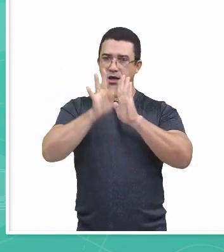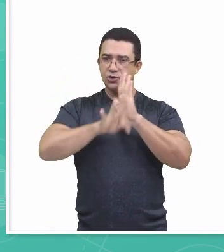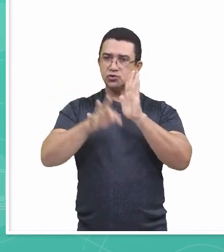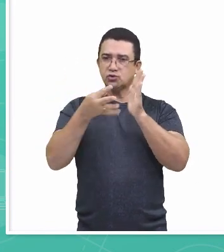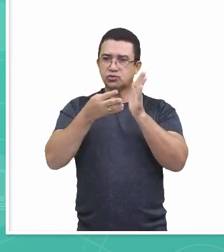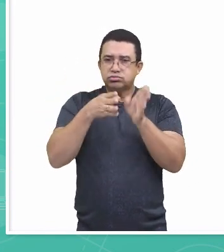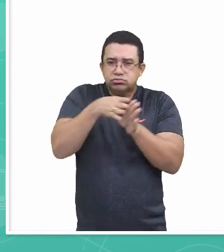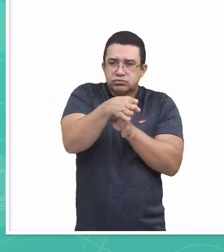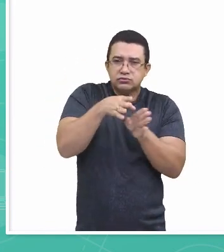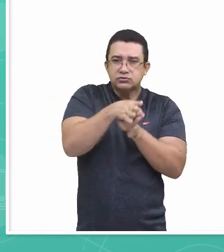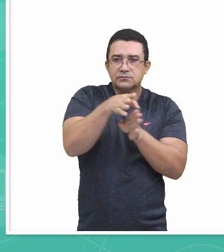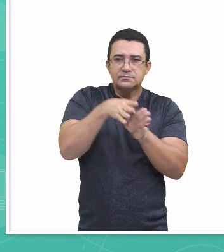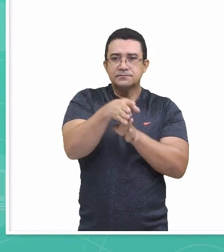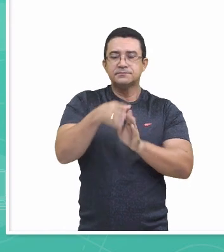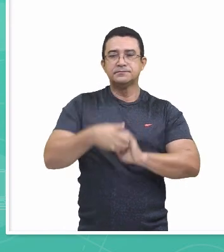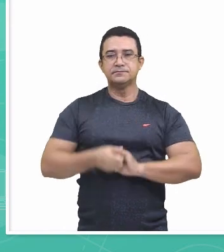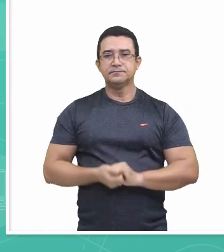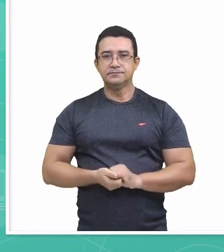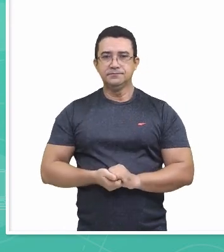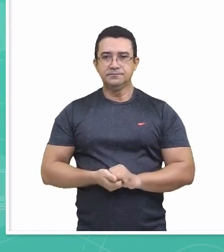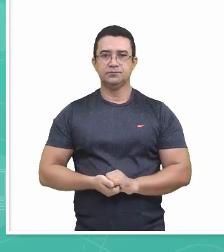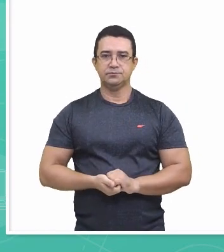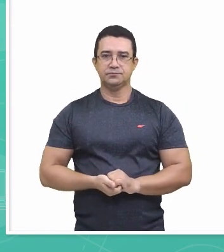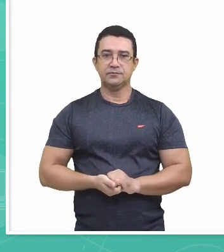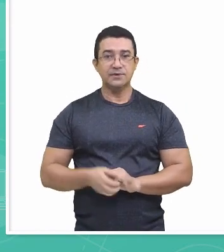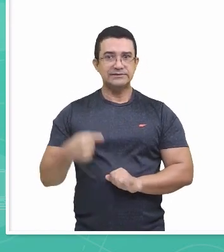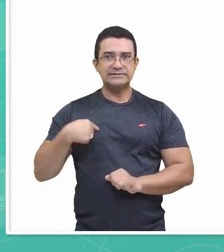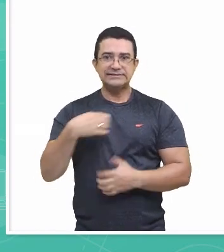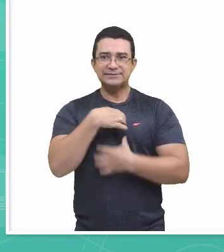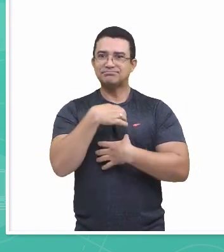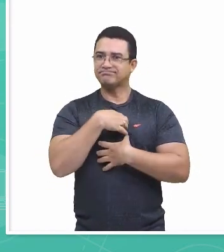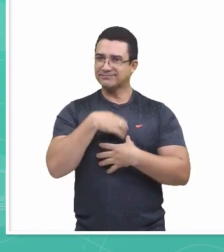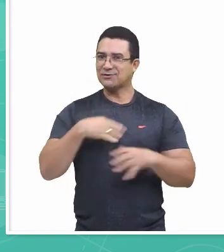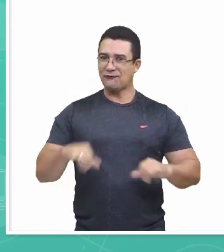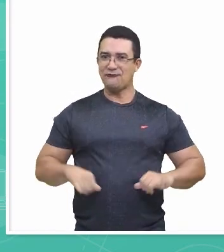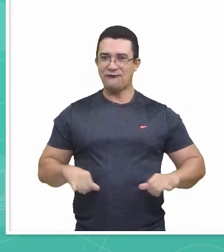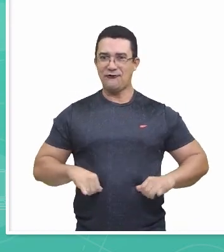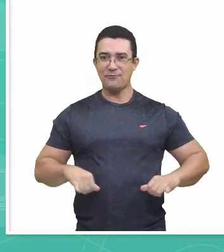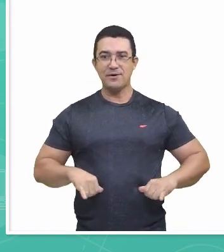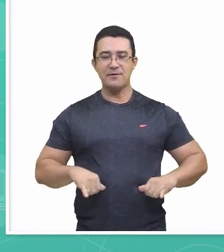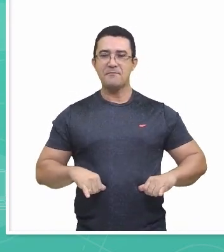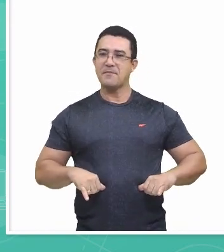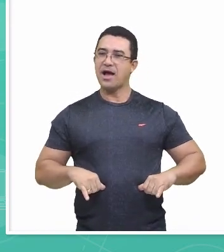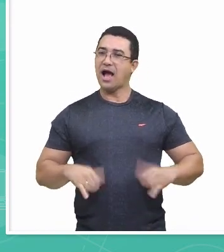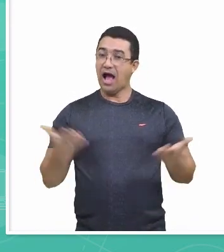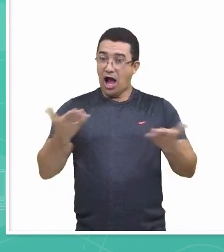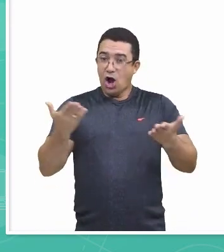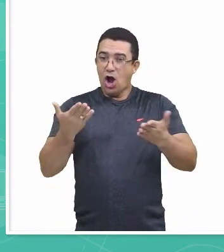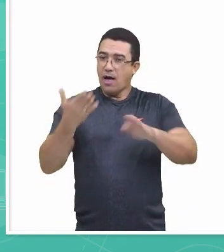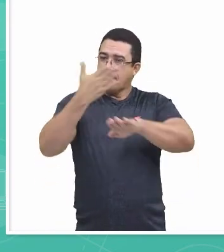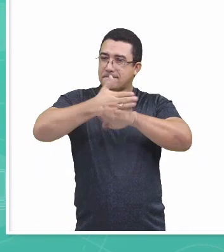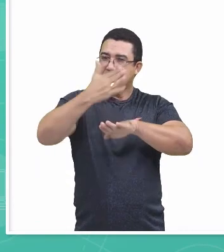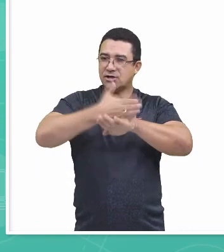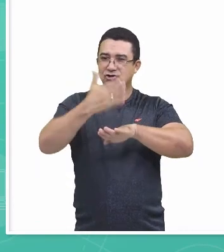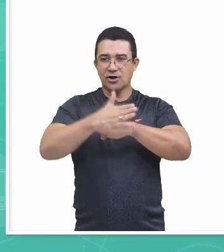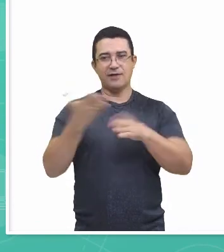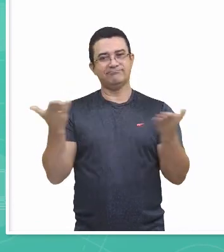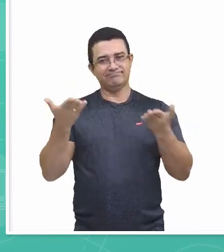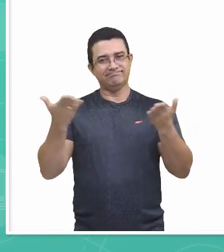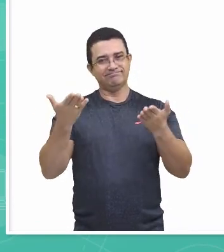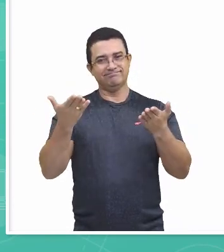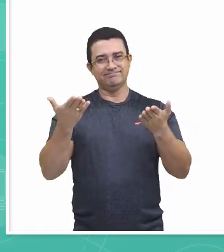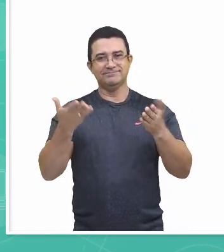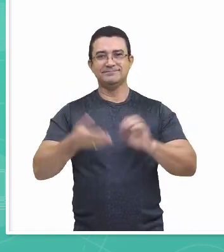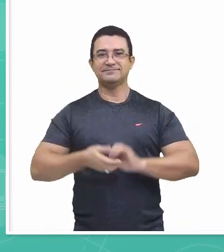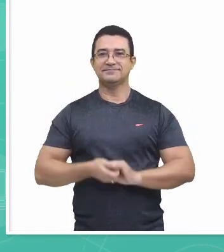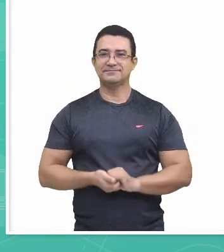instrucionais? Muito bem. Mas agora nós vamos praticar, vamos para a nossa dinâmica